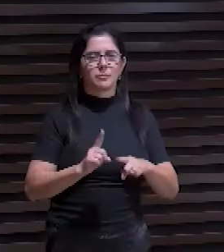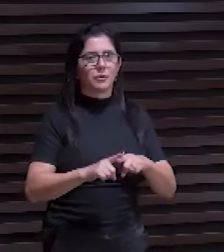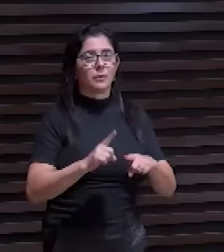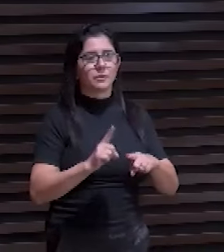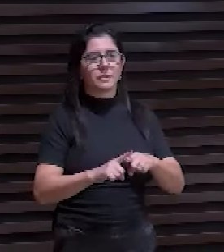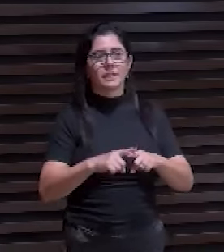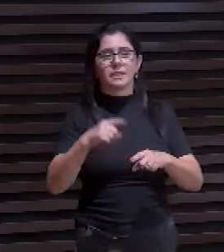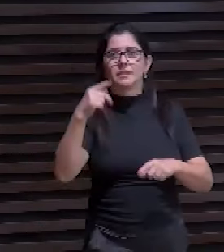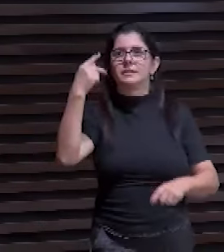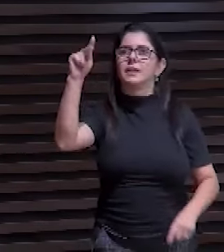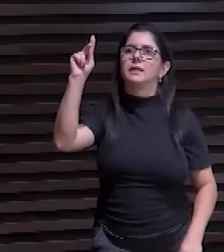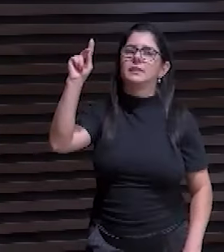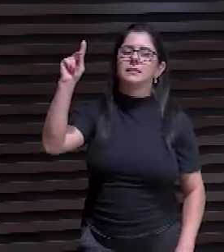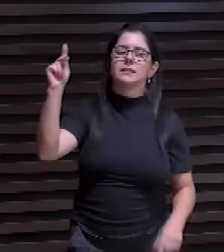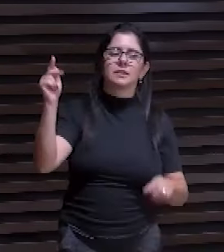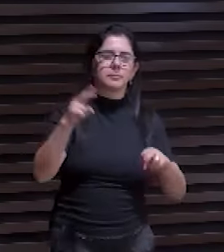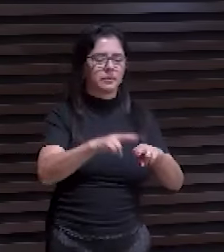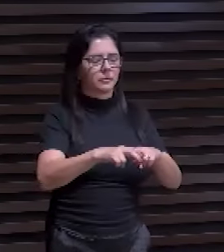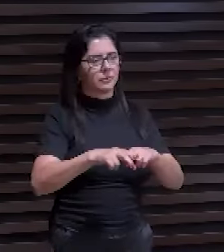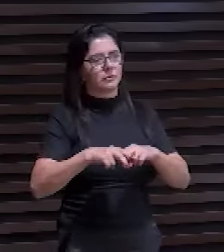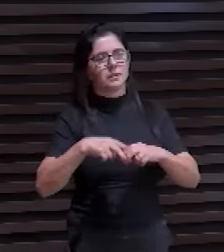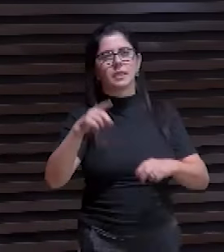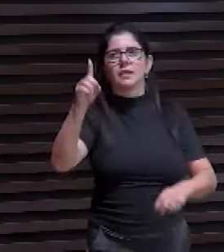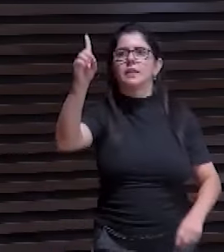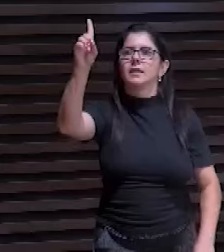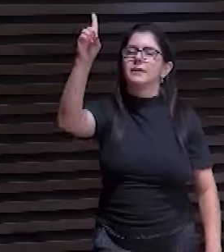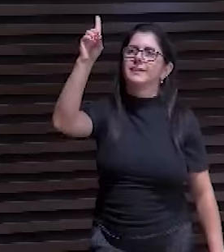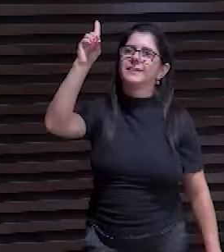coisas, porque dele, por